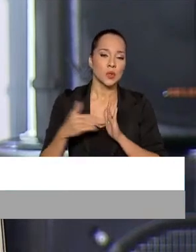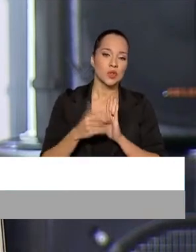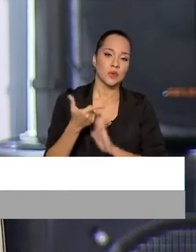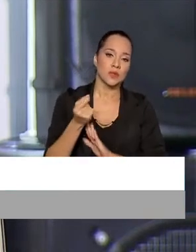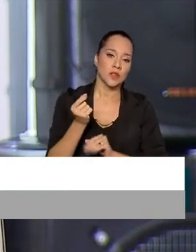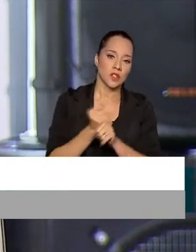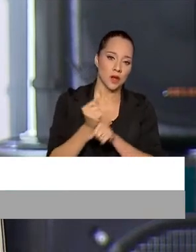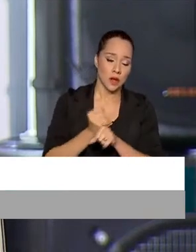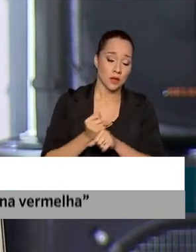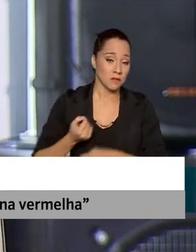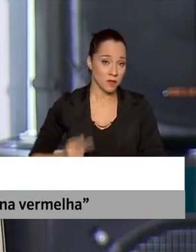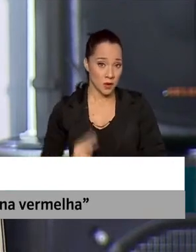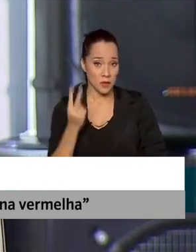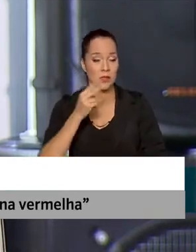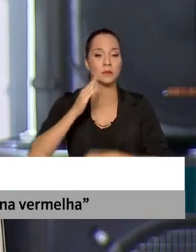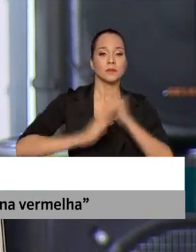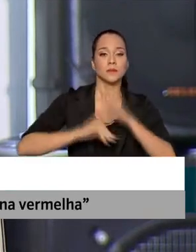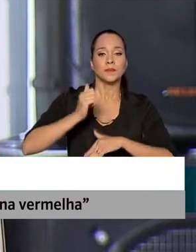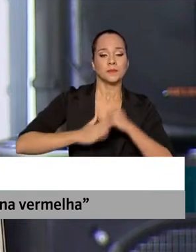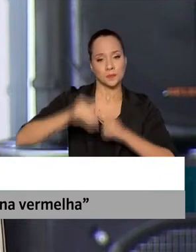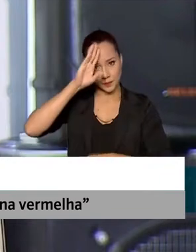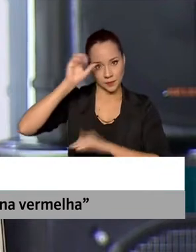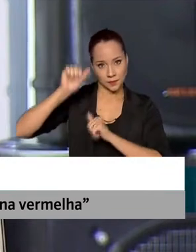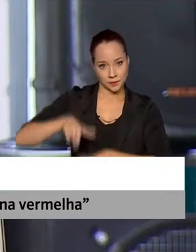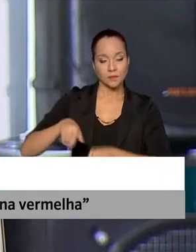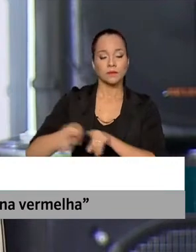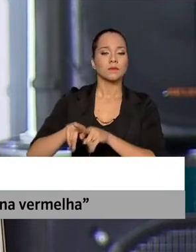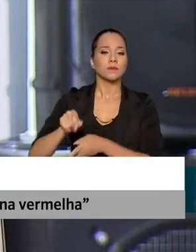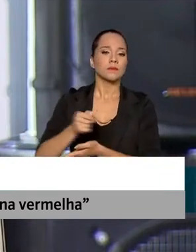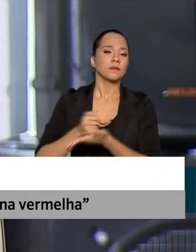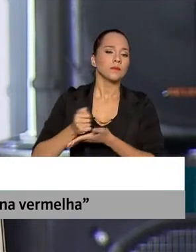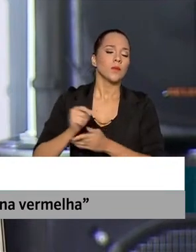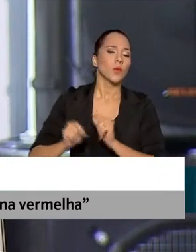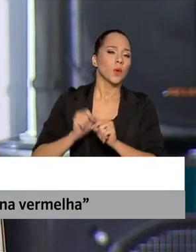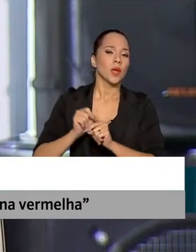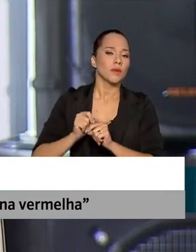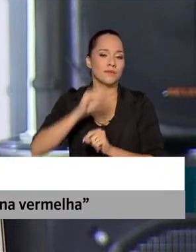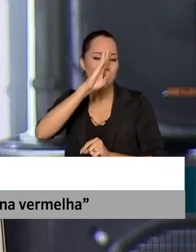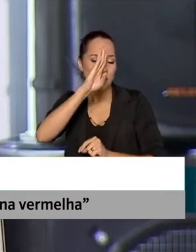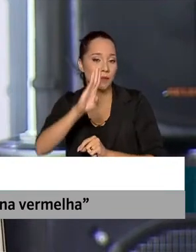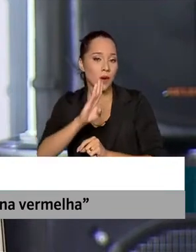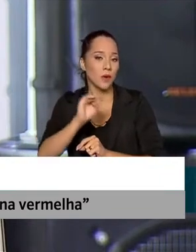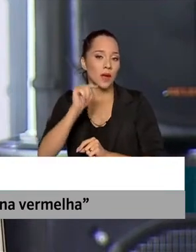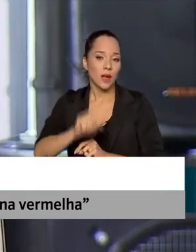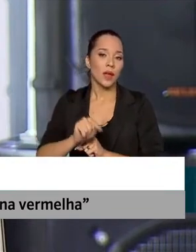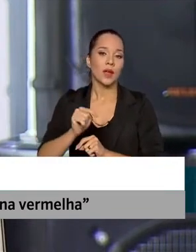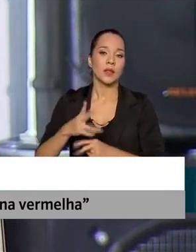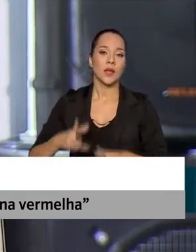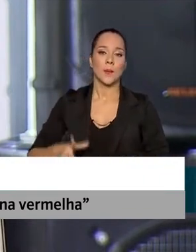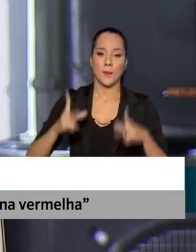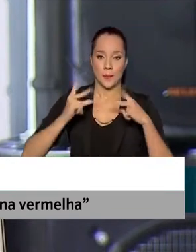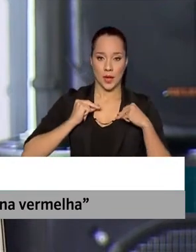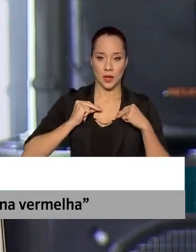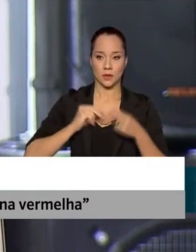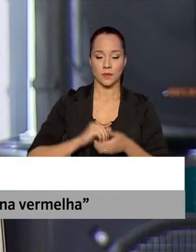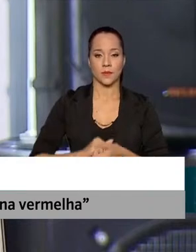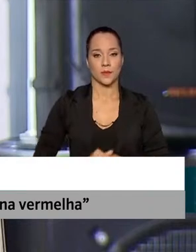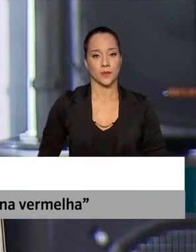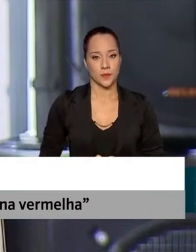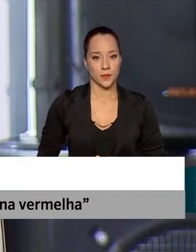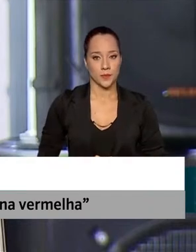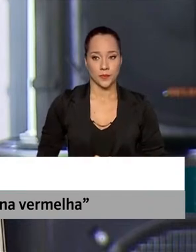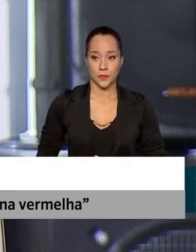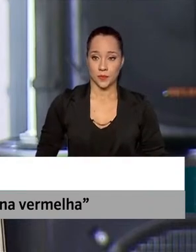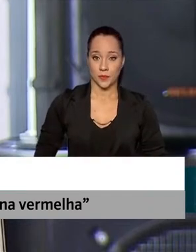anos, valorizando a profissão militar e baseando-se principalmente na meritocracia.